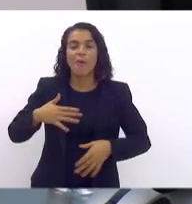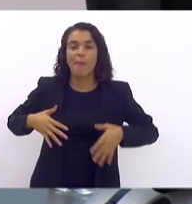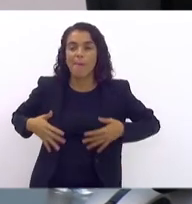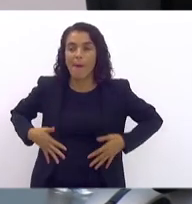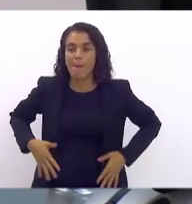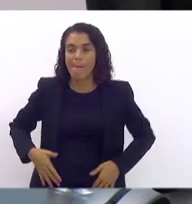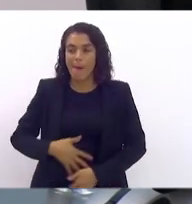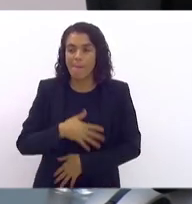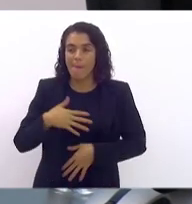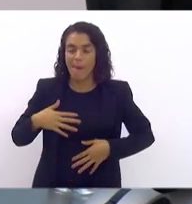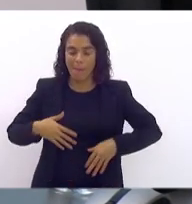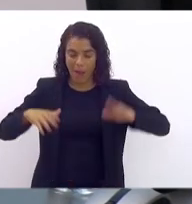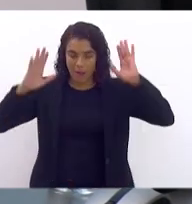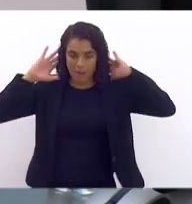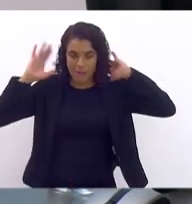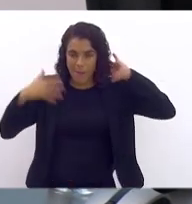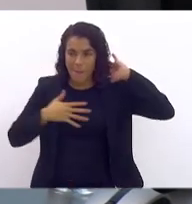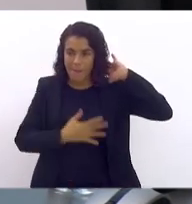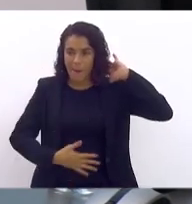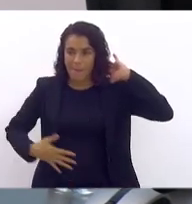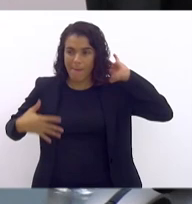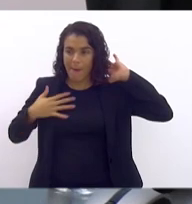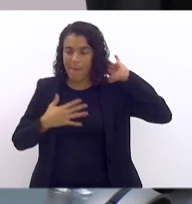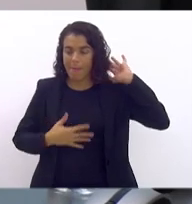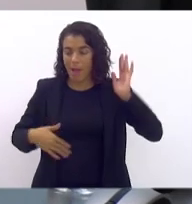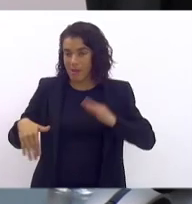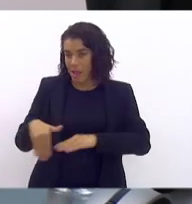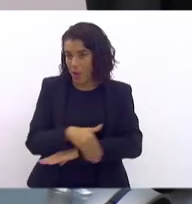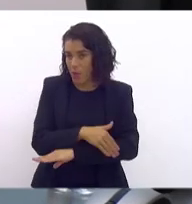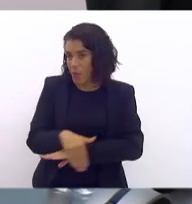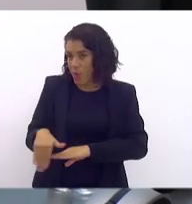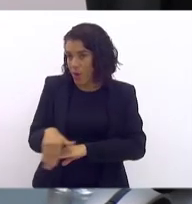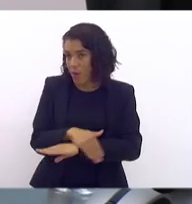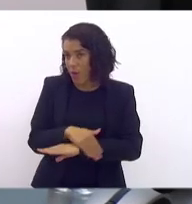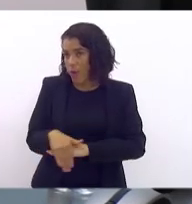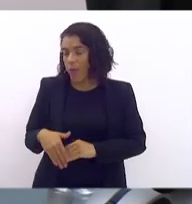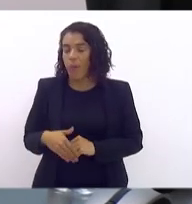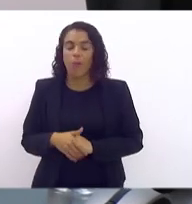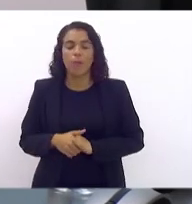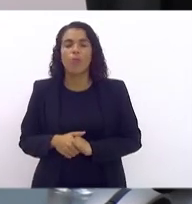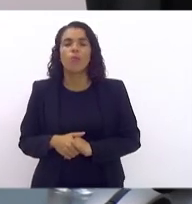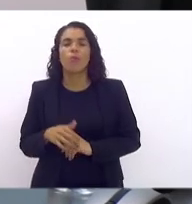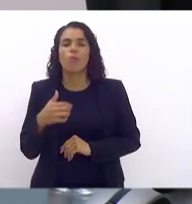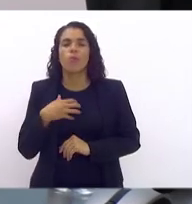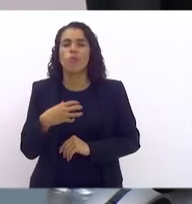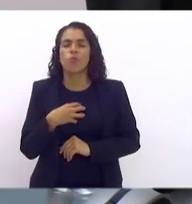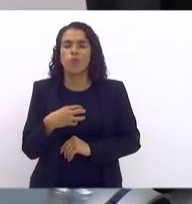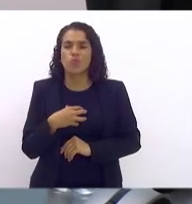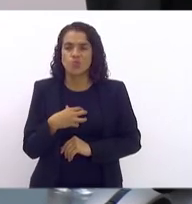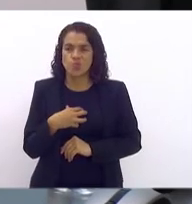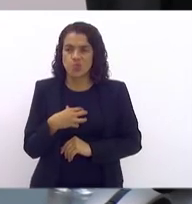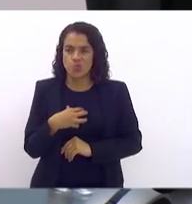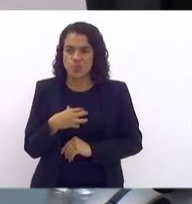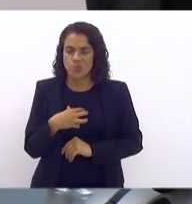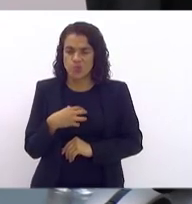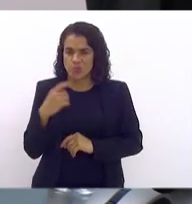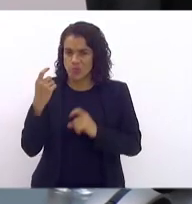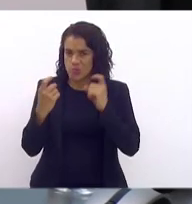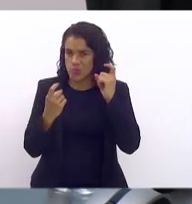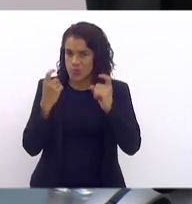sarque numa averiguação no meio da rua e isso me deixou